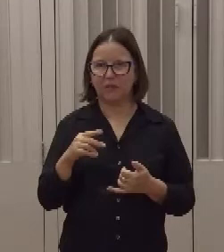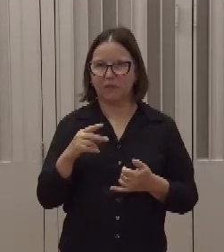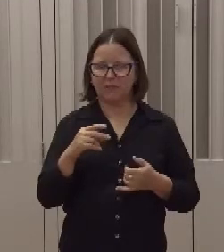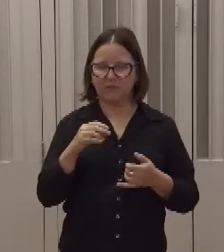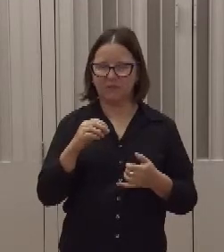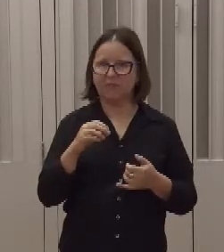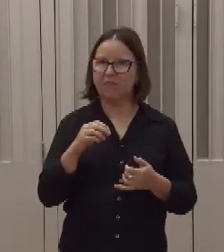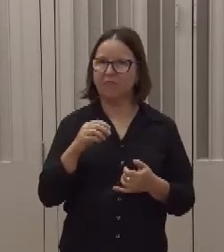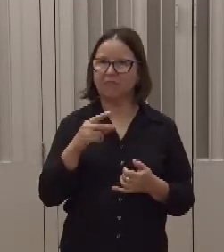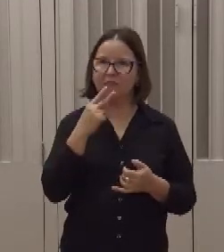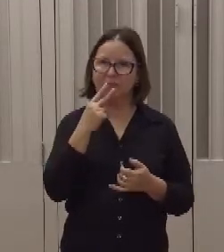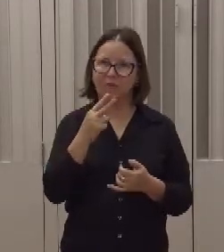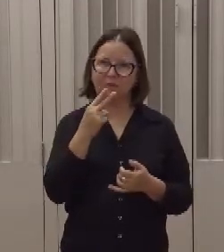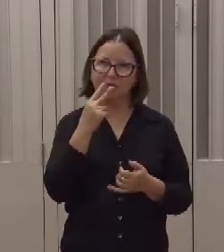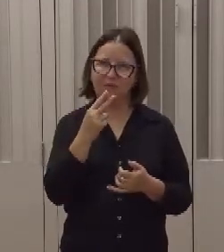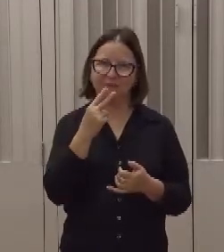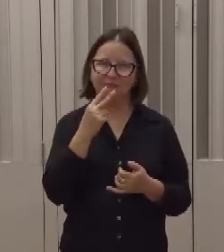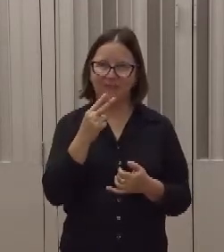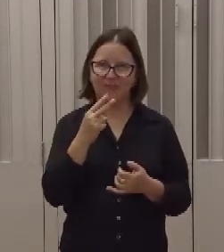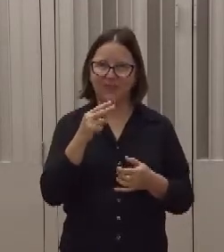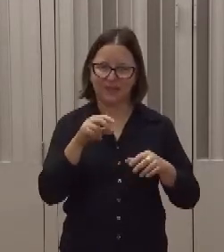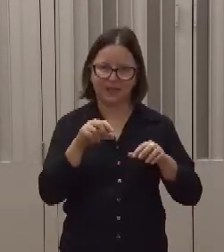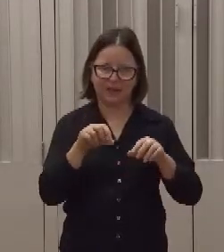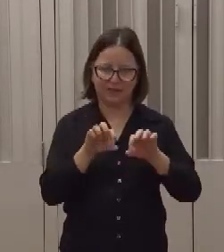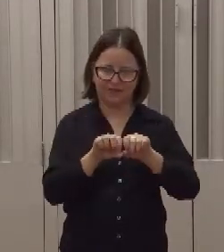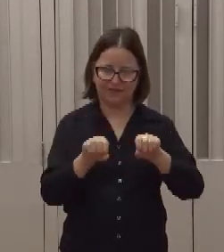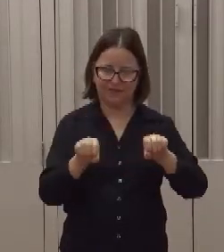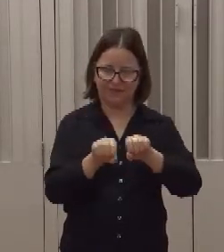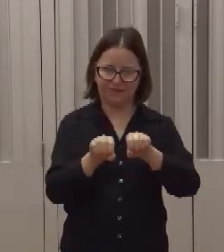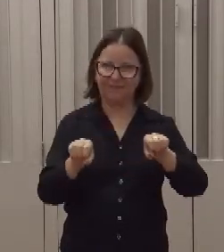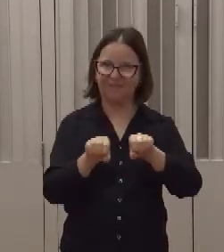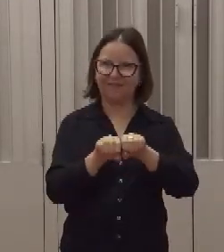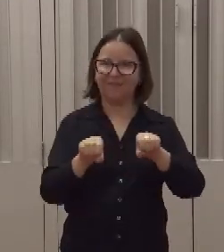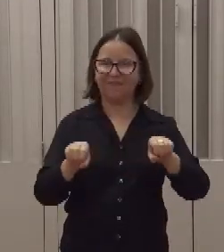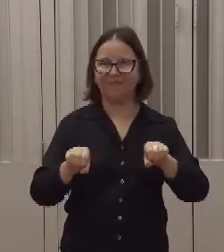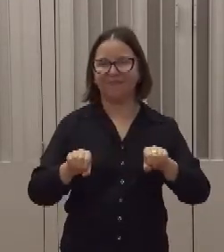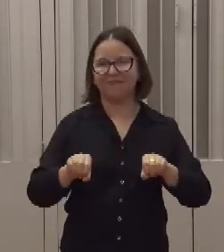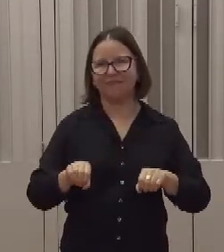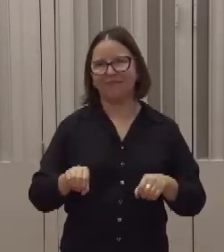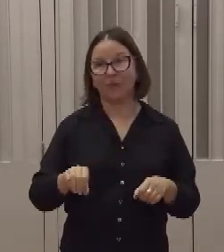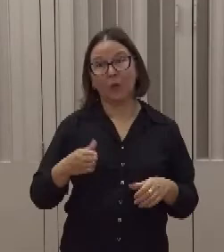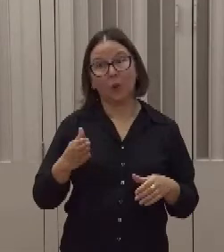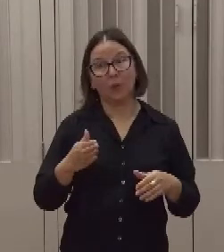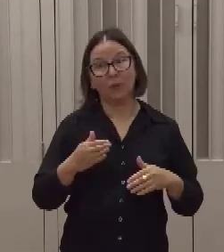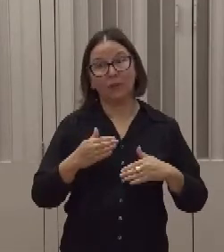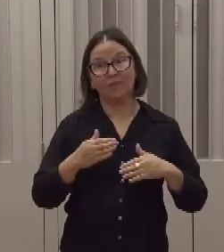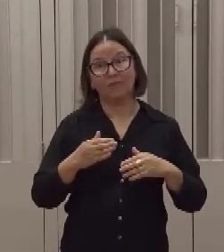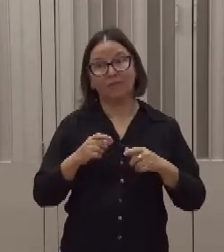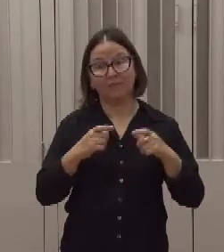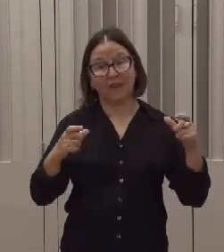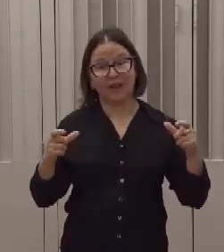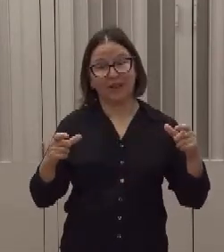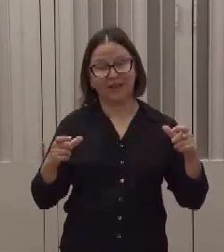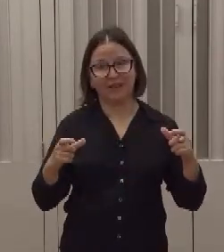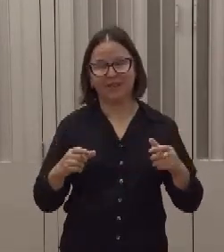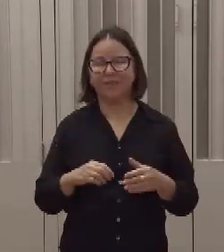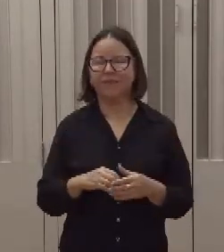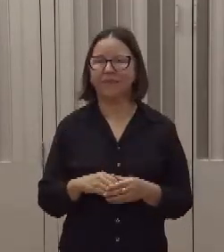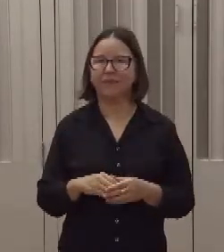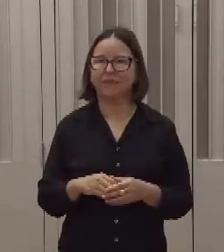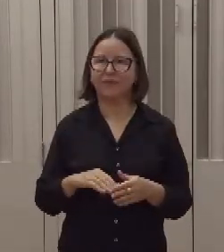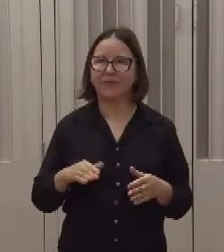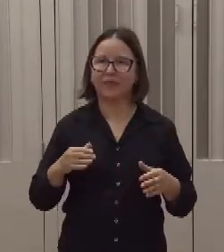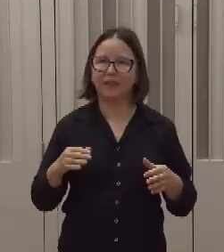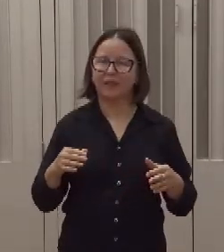tinham a espessura de talvez uma mão inteira, uma mão cheia. E ele foi conectado